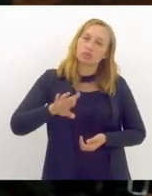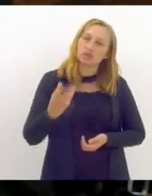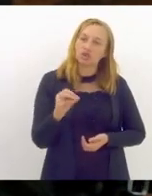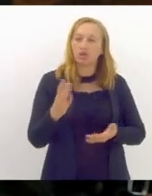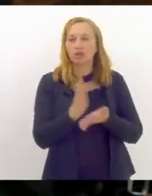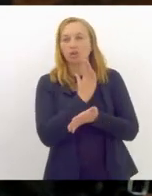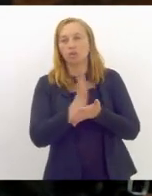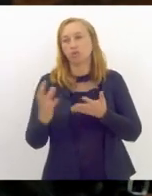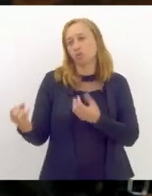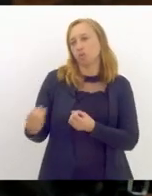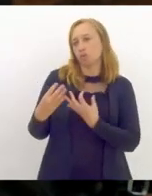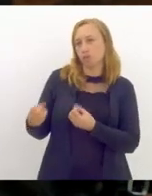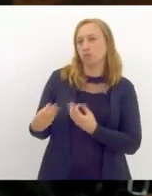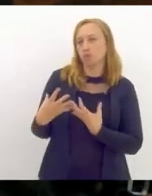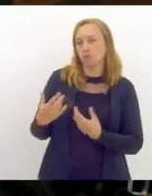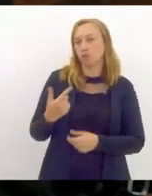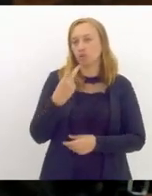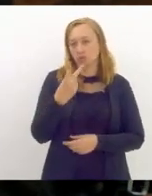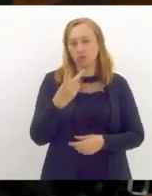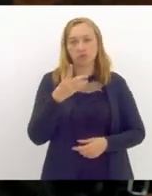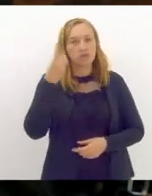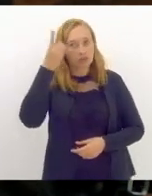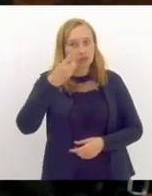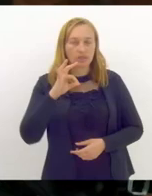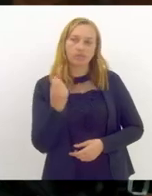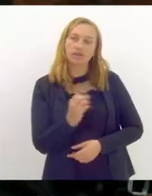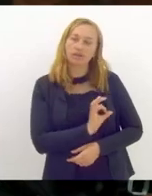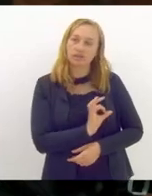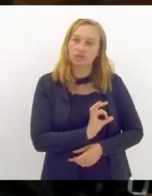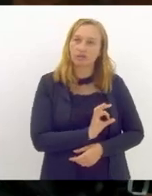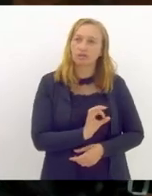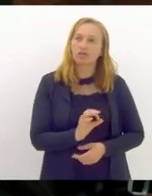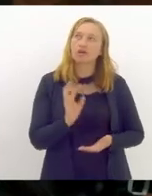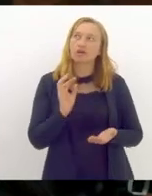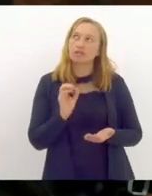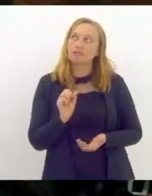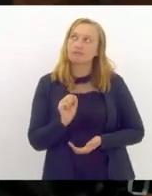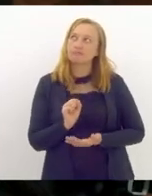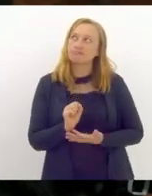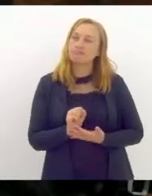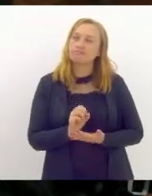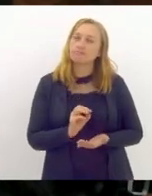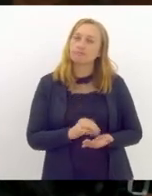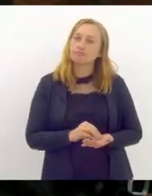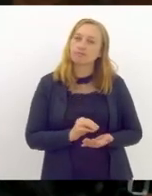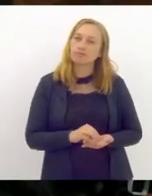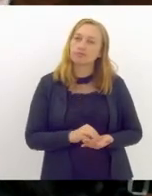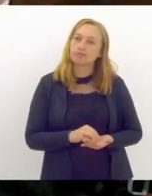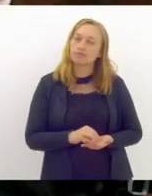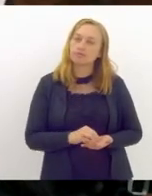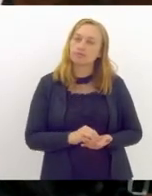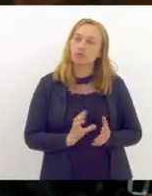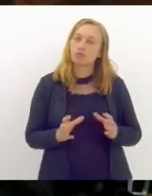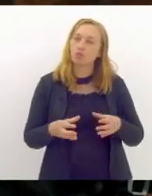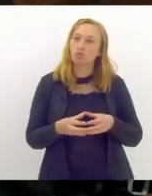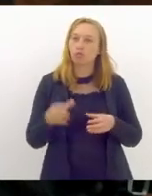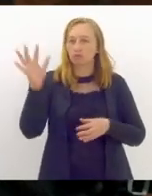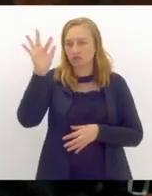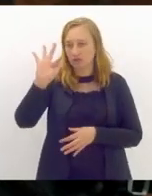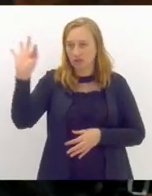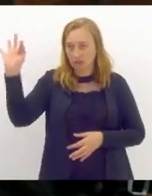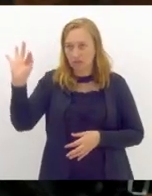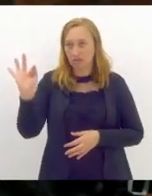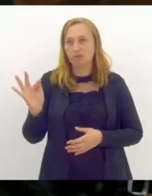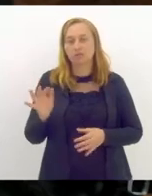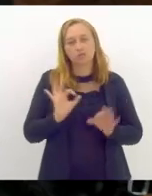deputada mata Rocha já ficam muito claros né que falta faz a comando federativo né